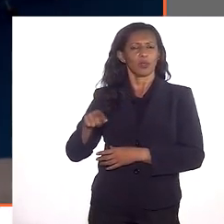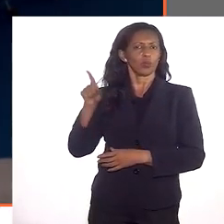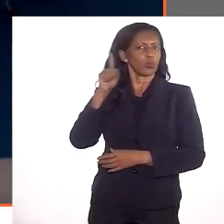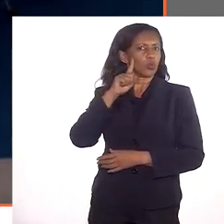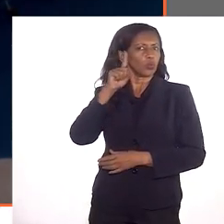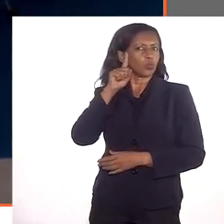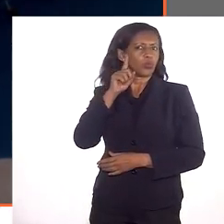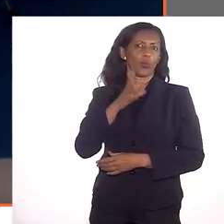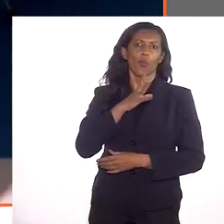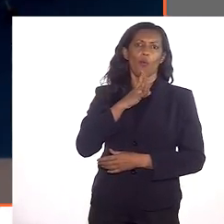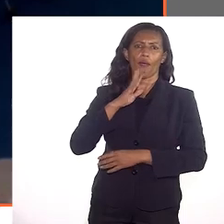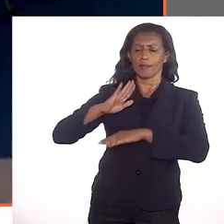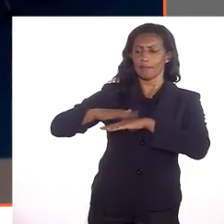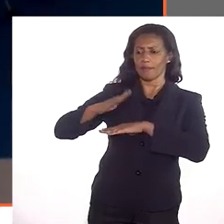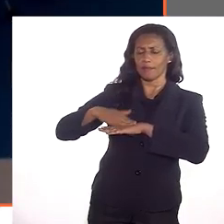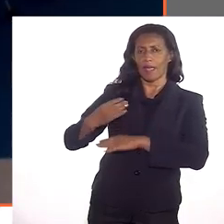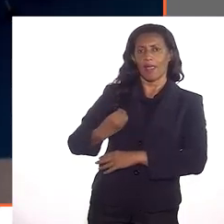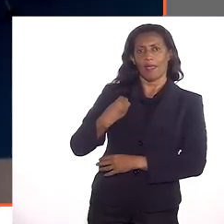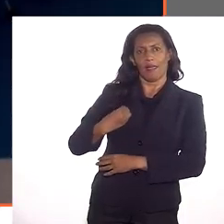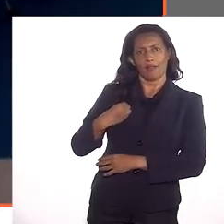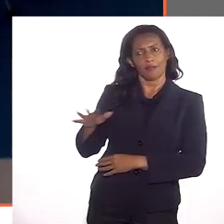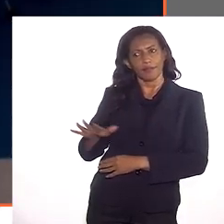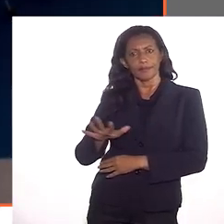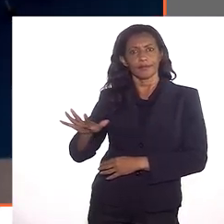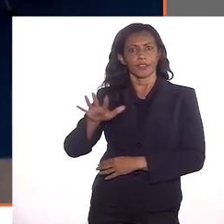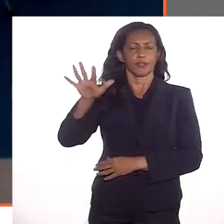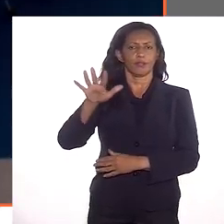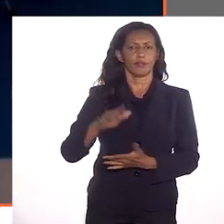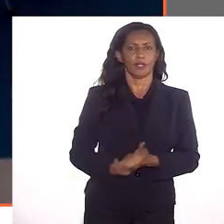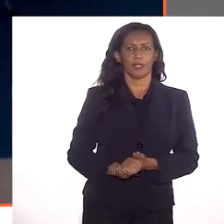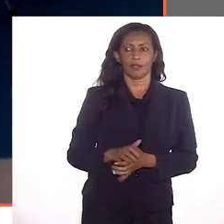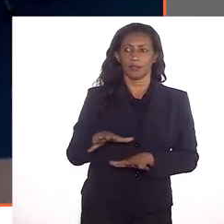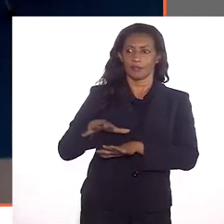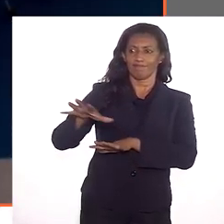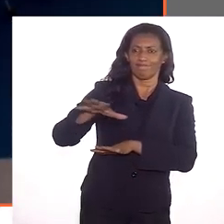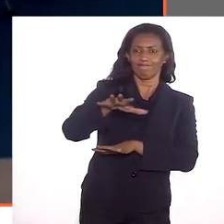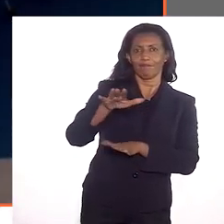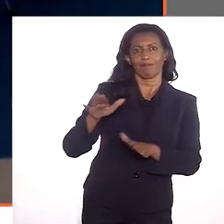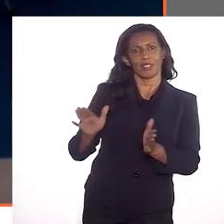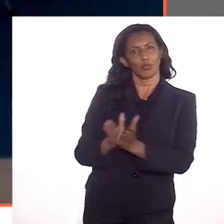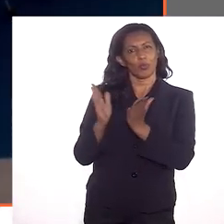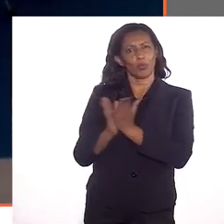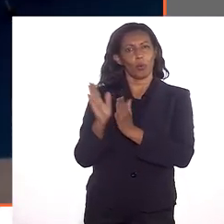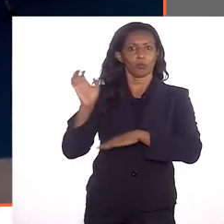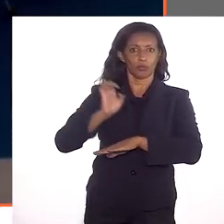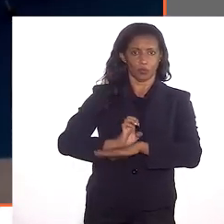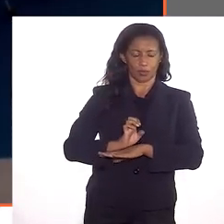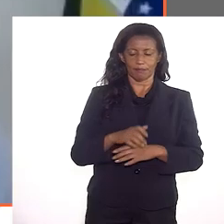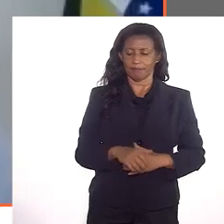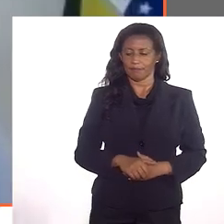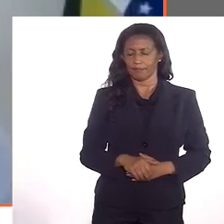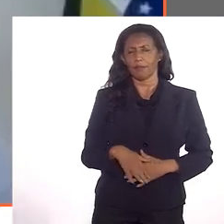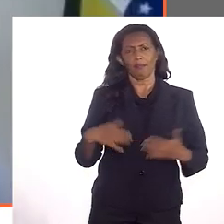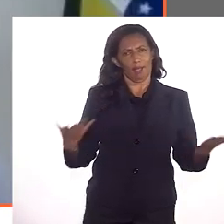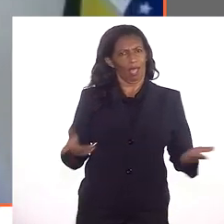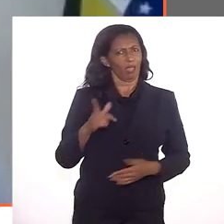lá no dia a dia e conhecem mais do que ninguém a realidade das favelas, enfim. E dessas áreas mais carentes do Estado. Pois é, nós